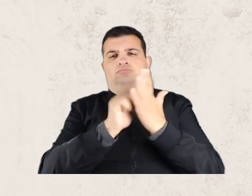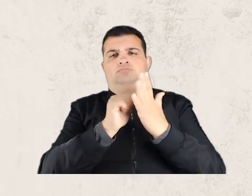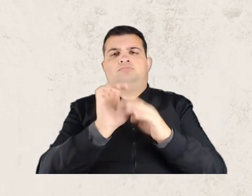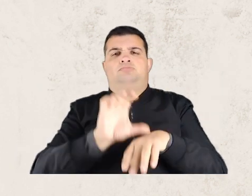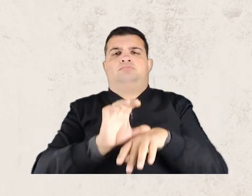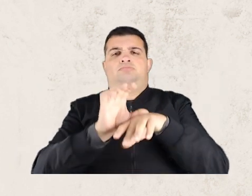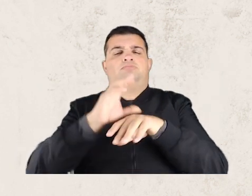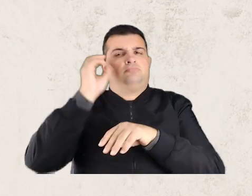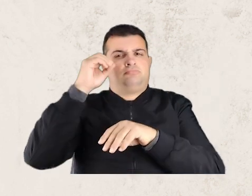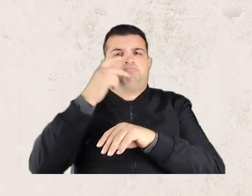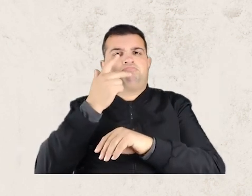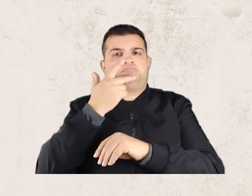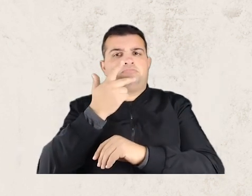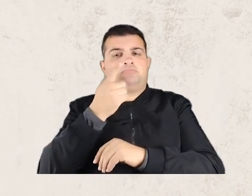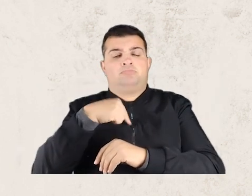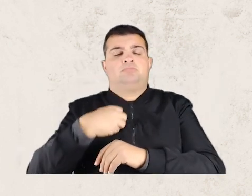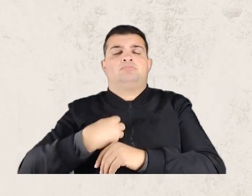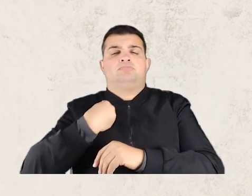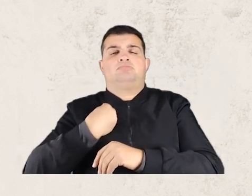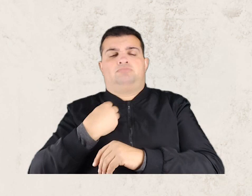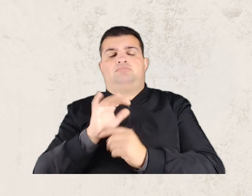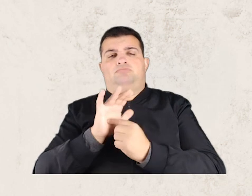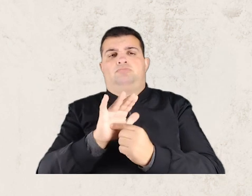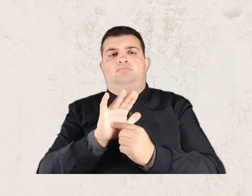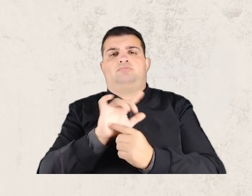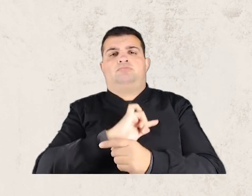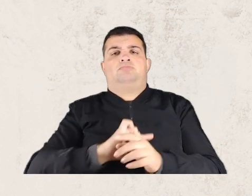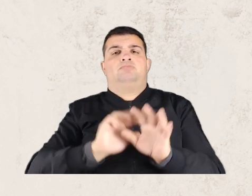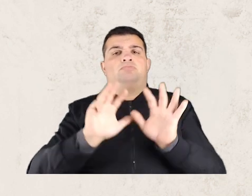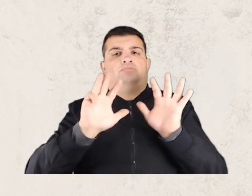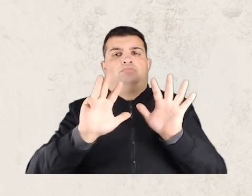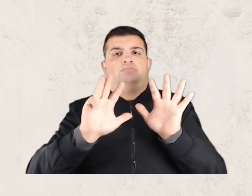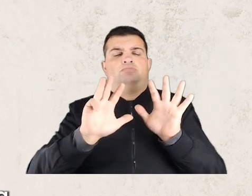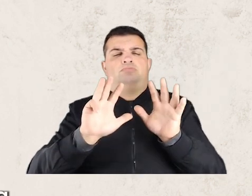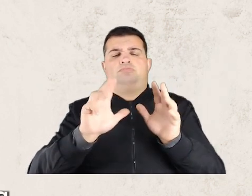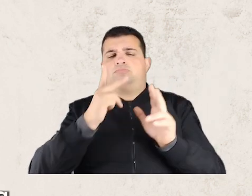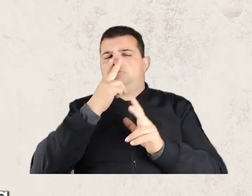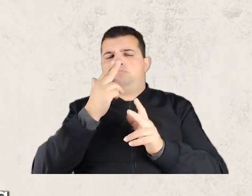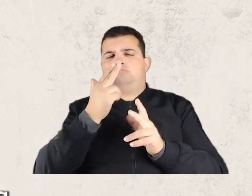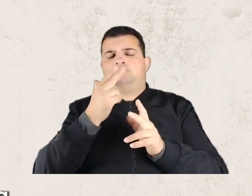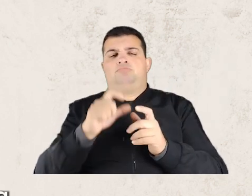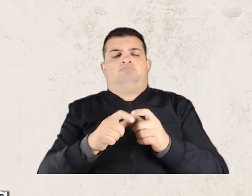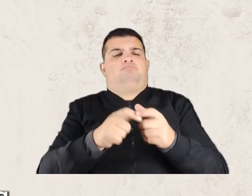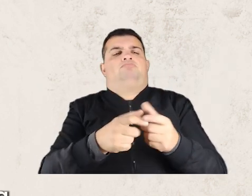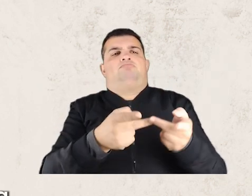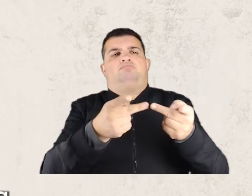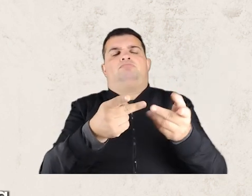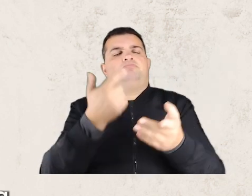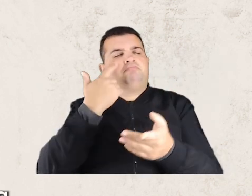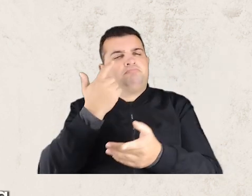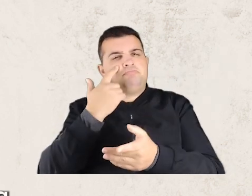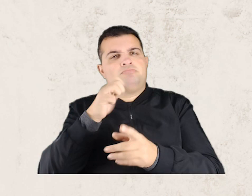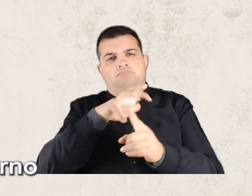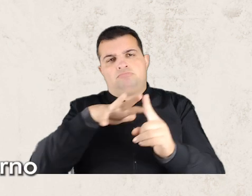de que em 2003, quando Lula assume a presidência da República, nós batemos na porta como Conselho Federal